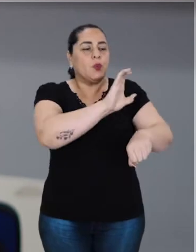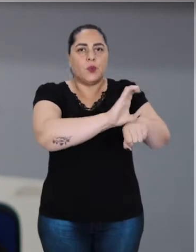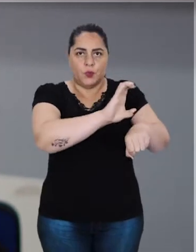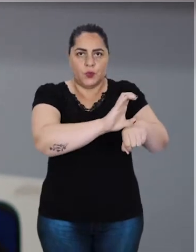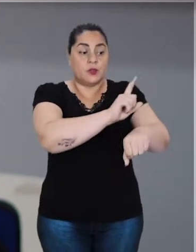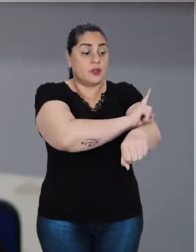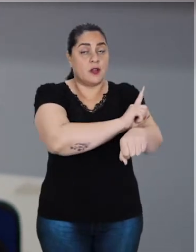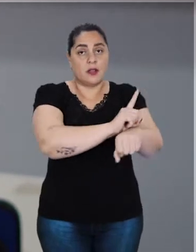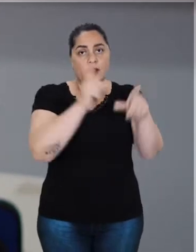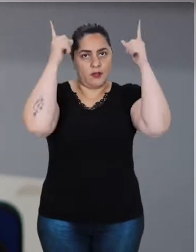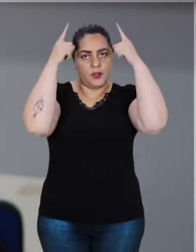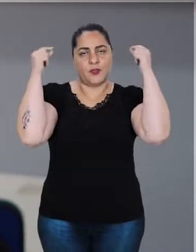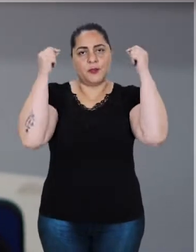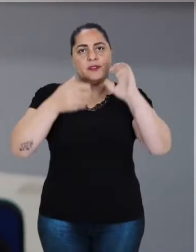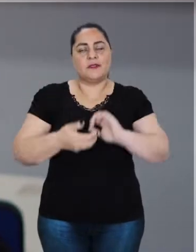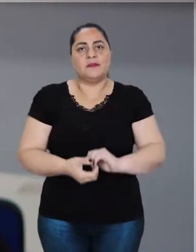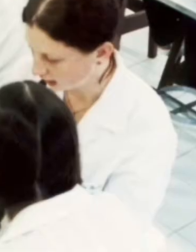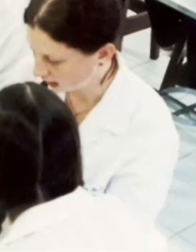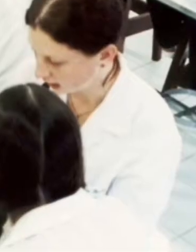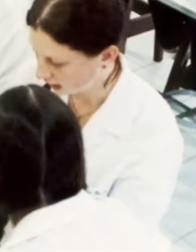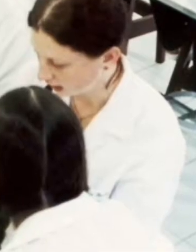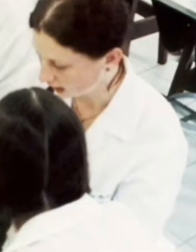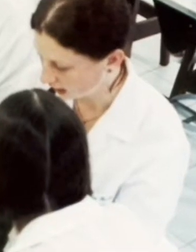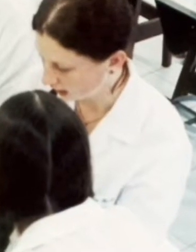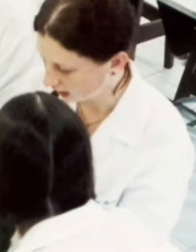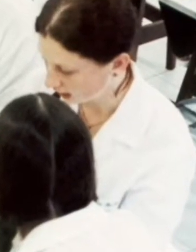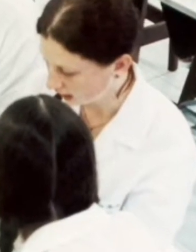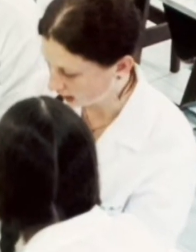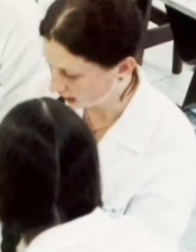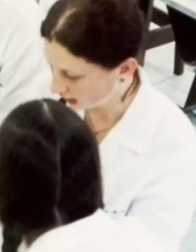formar o curso de graduação em enfermagem.